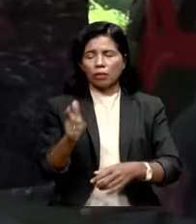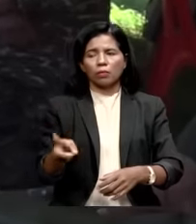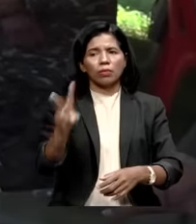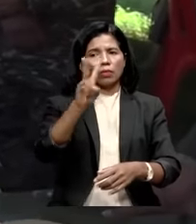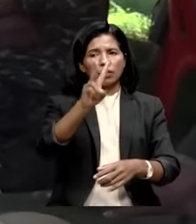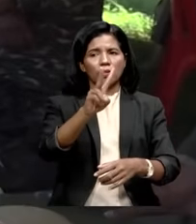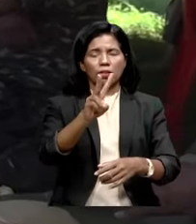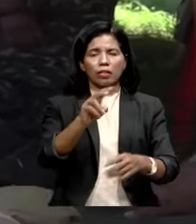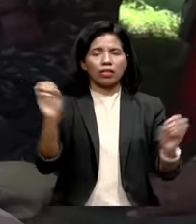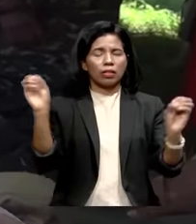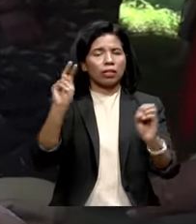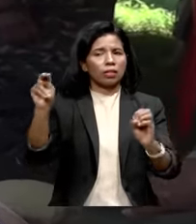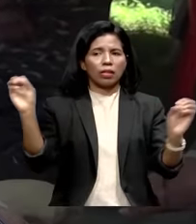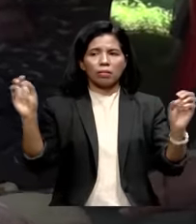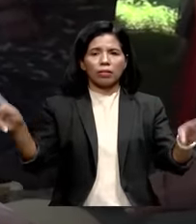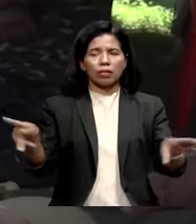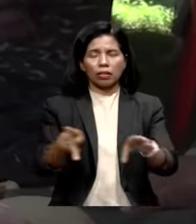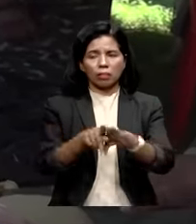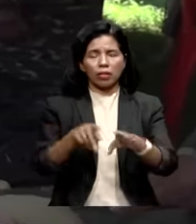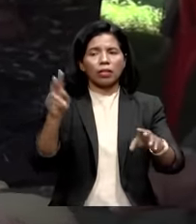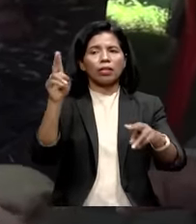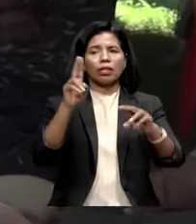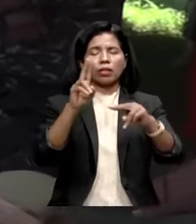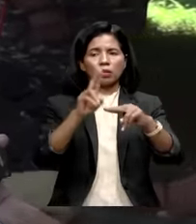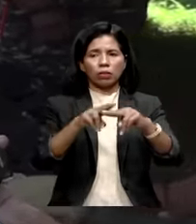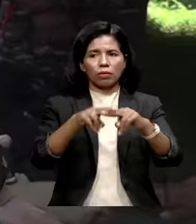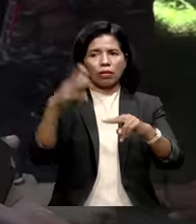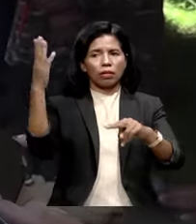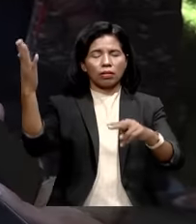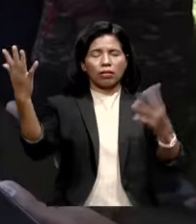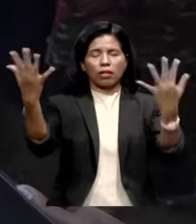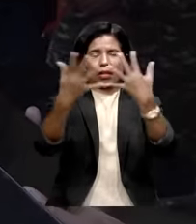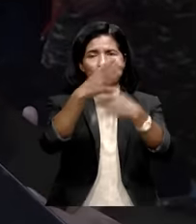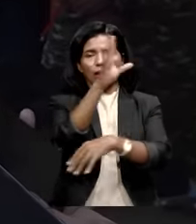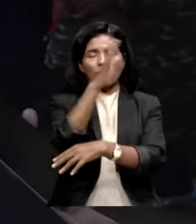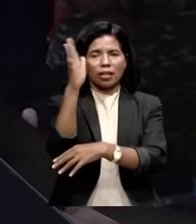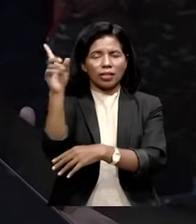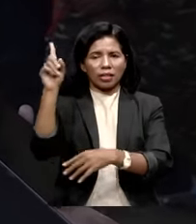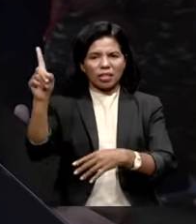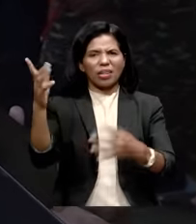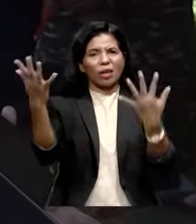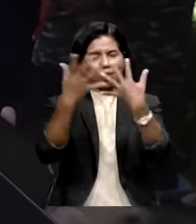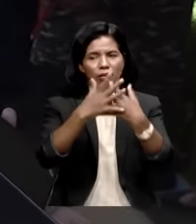Ela participa em tour ali, às vezes cala na pouco a ida,